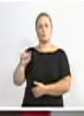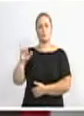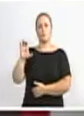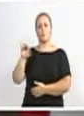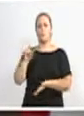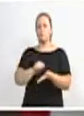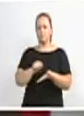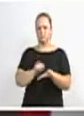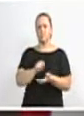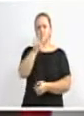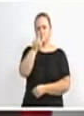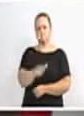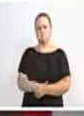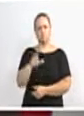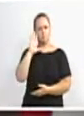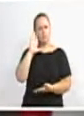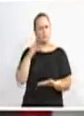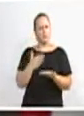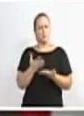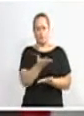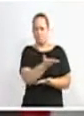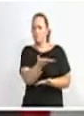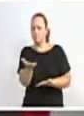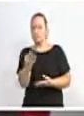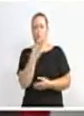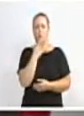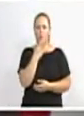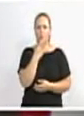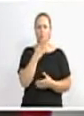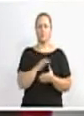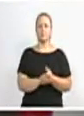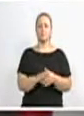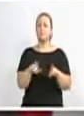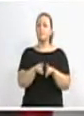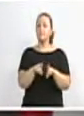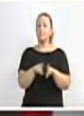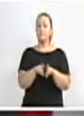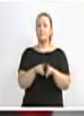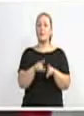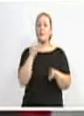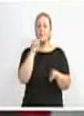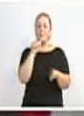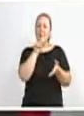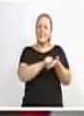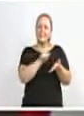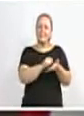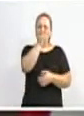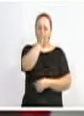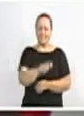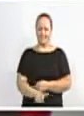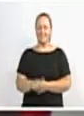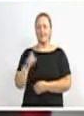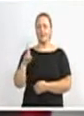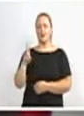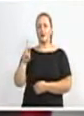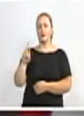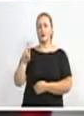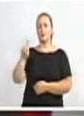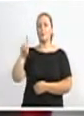creio que todos conhecem, ou da nossa querida escritora Urda Alice Klinger.